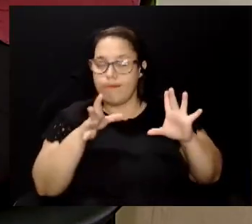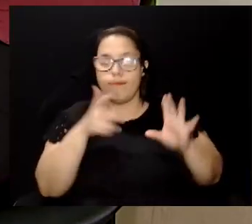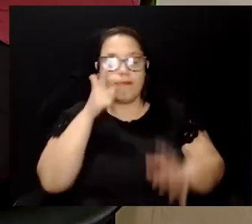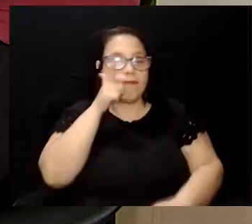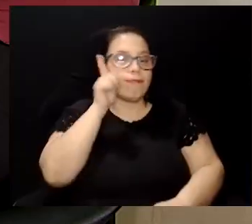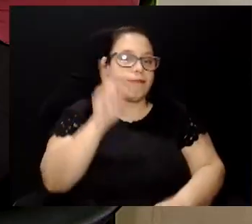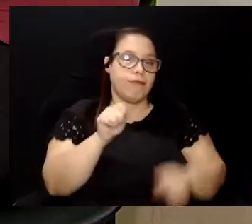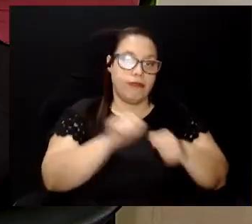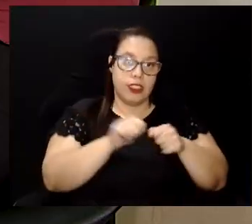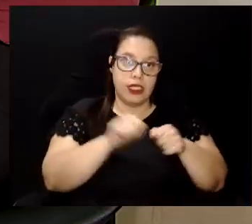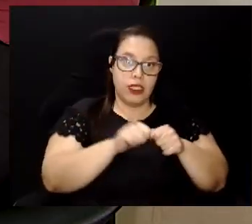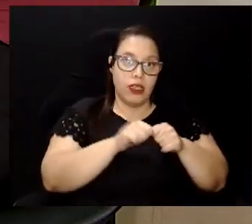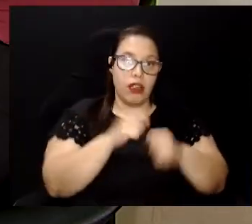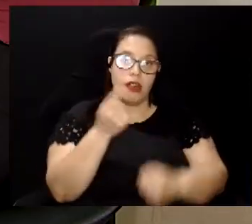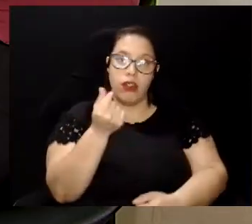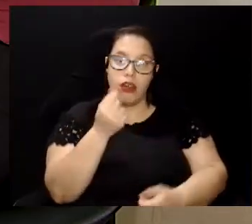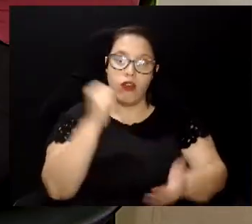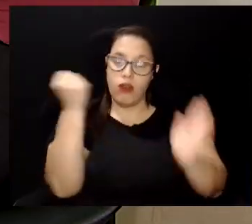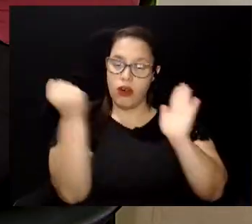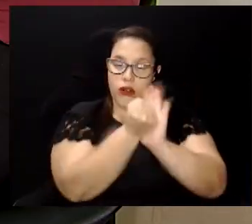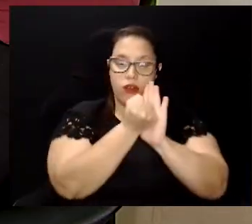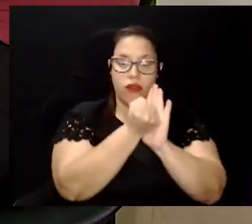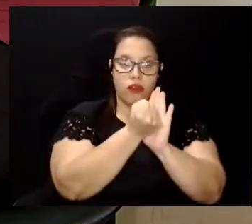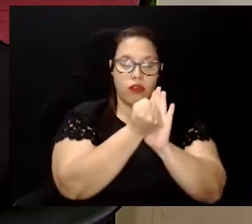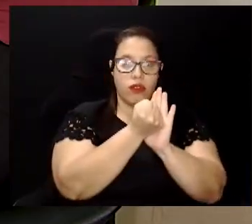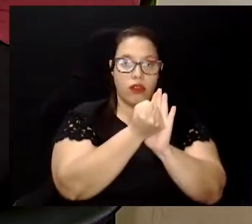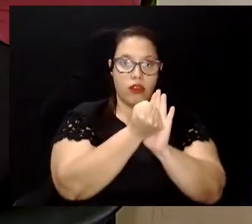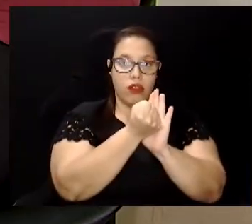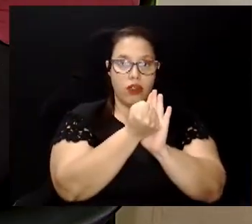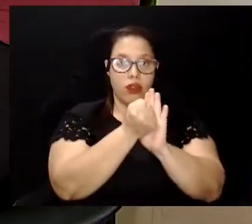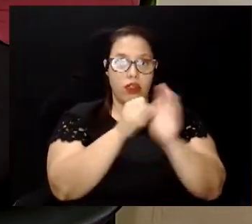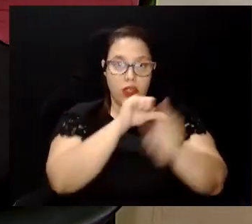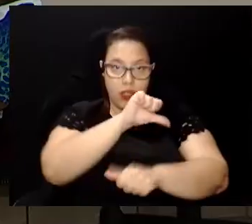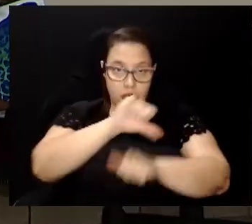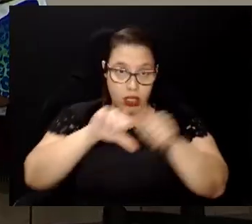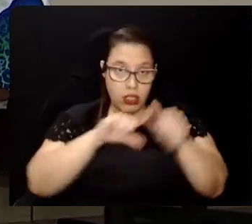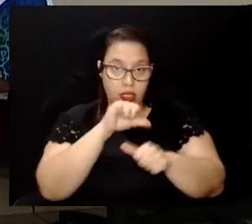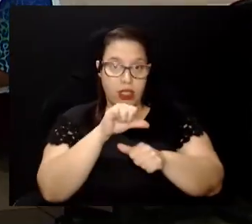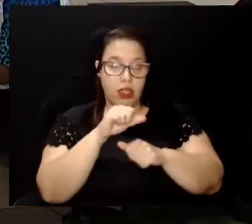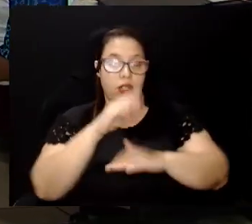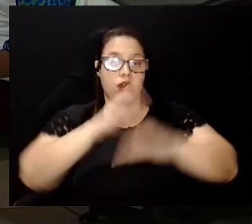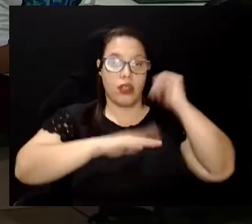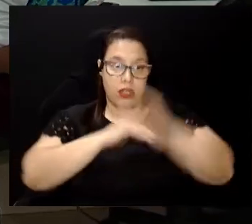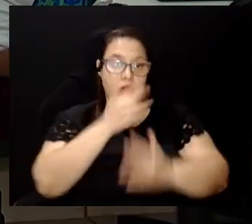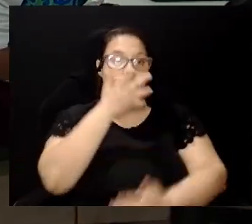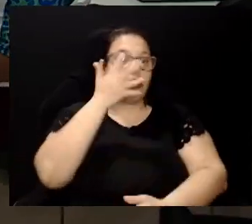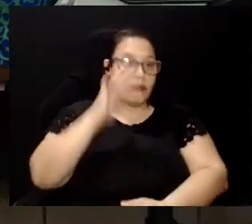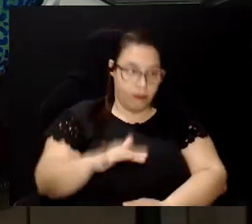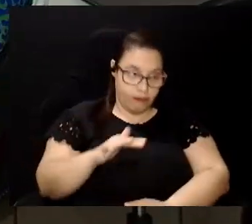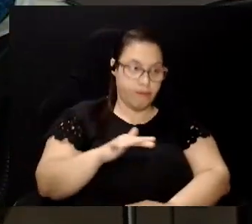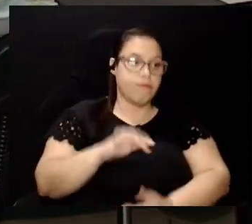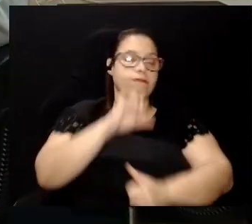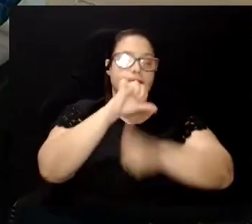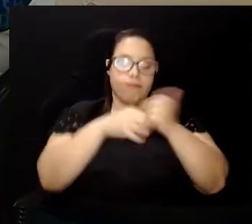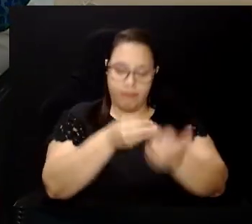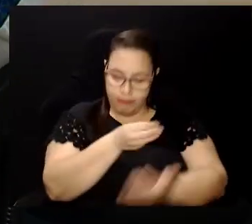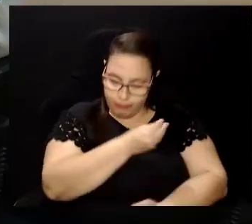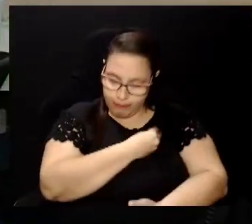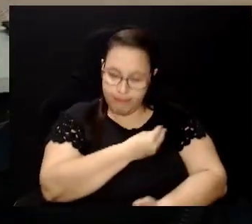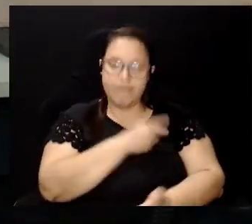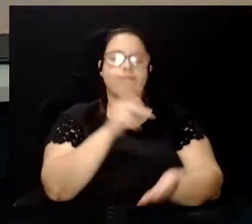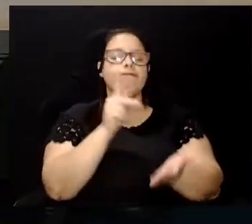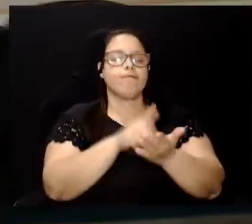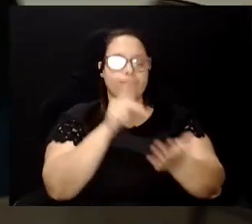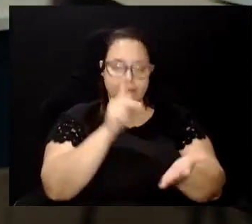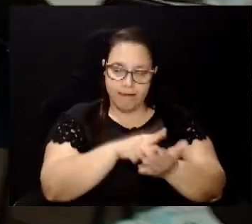valor simbólico, e esse valor é convertido para ações para as crianças, transformando vidas mesmo, que a gente atua todos